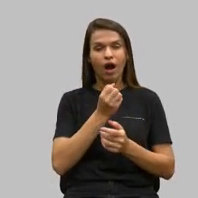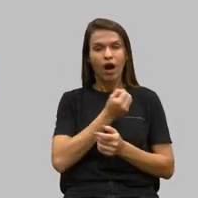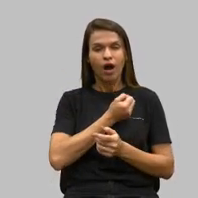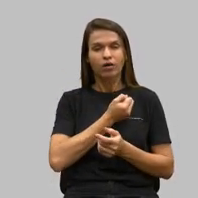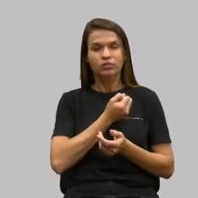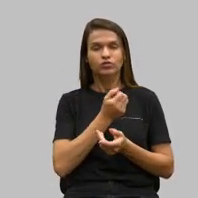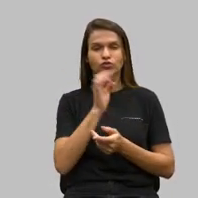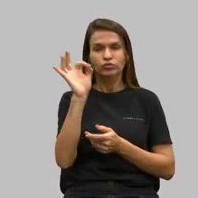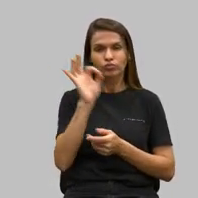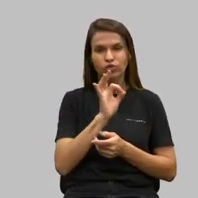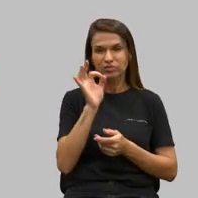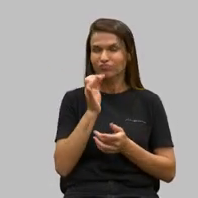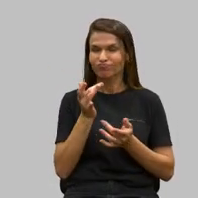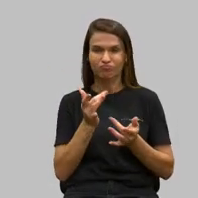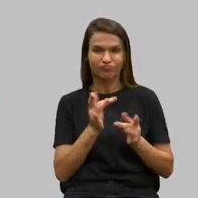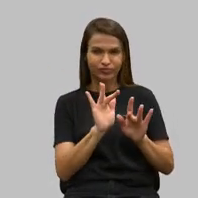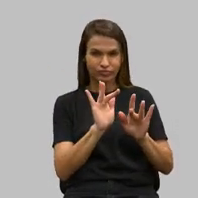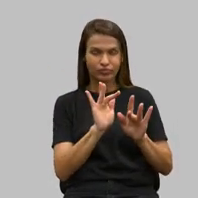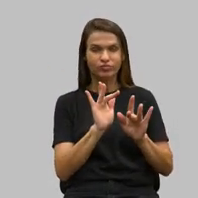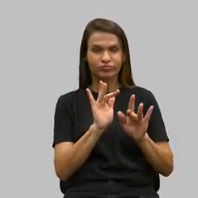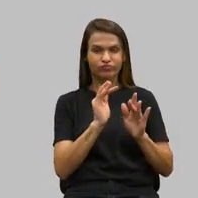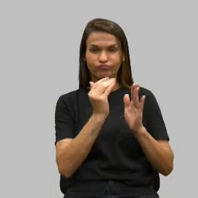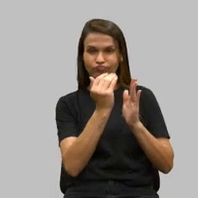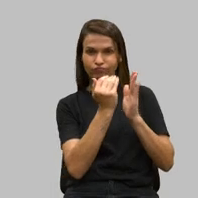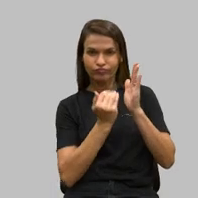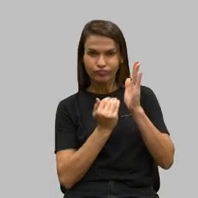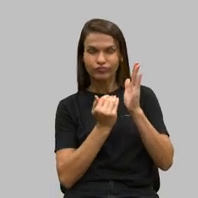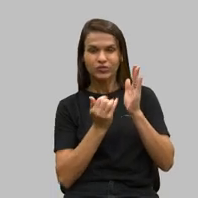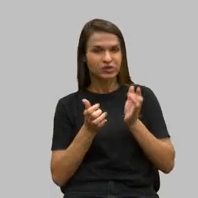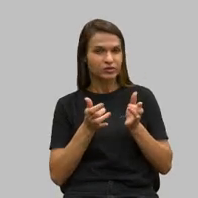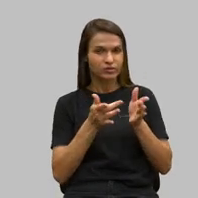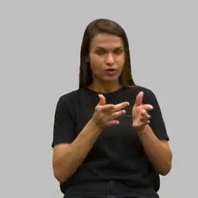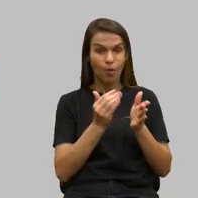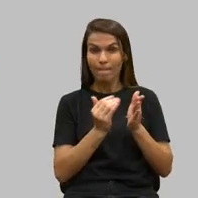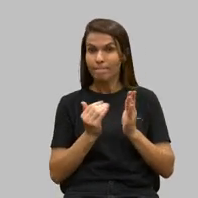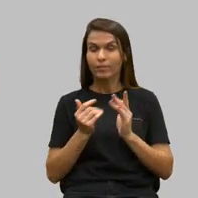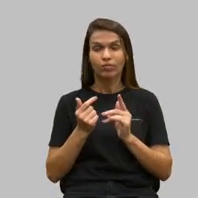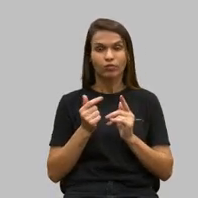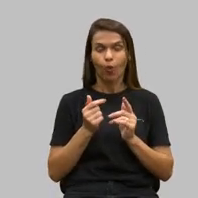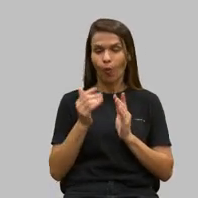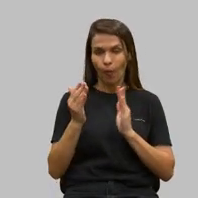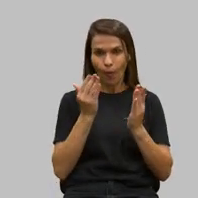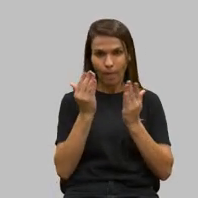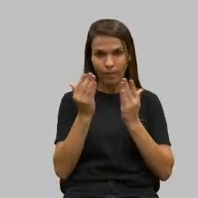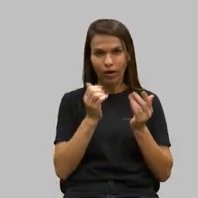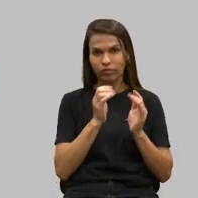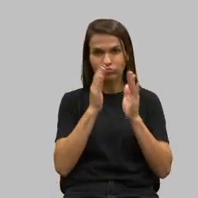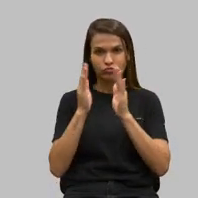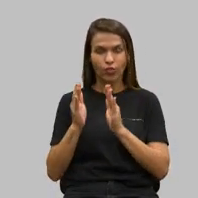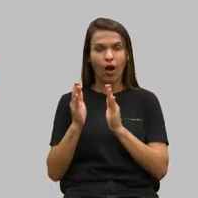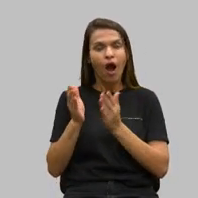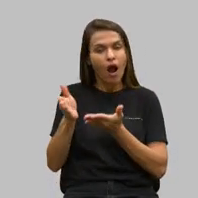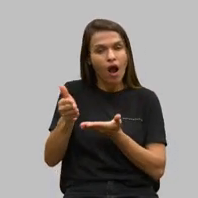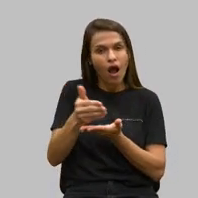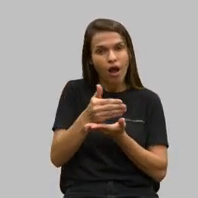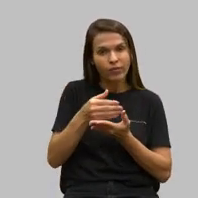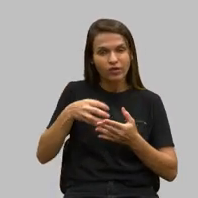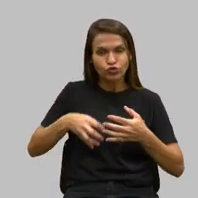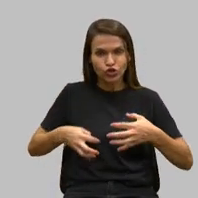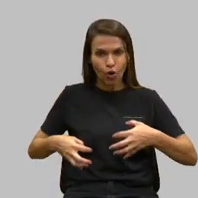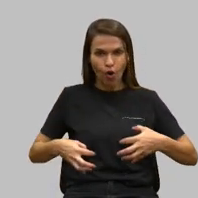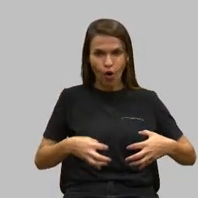taxa de recusa. Então, quanto menor a taxa de recusa e quanto maior a captação de órgãos, a gente